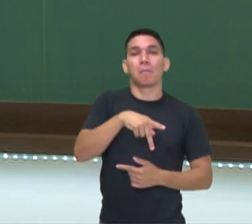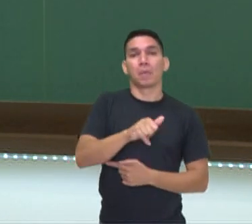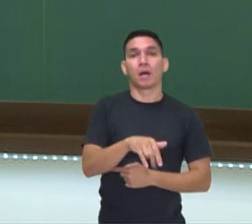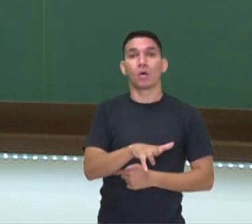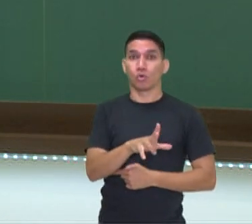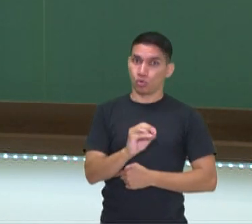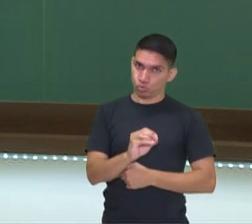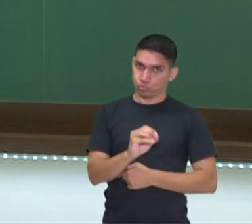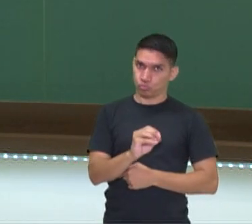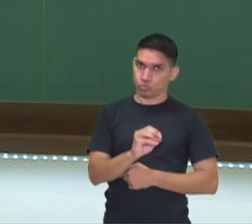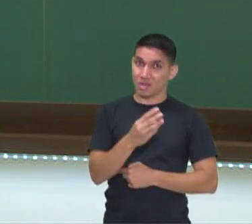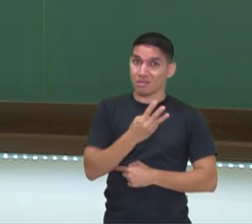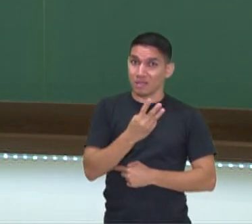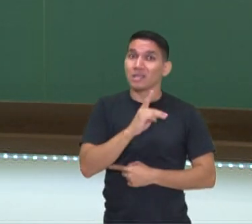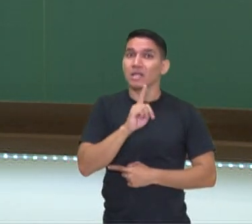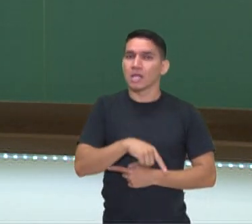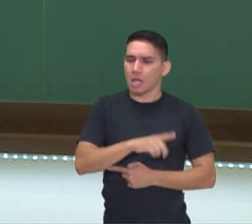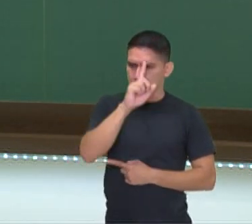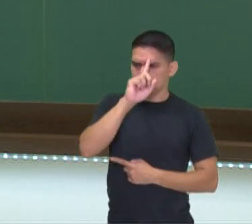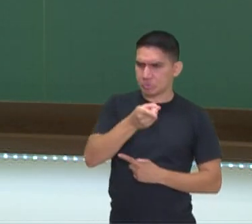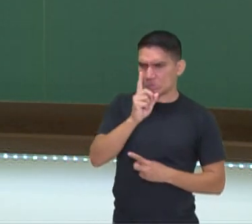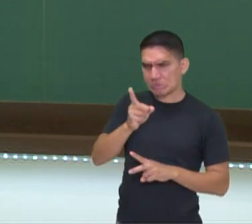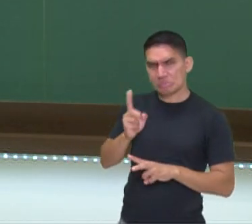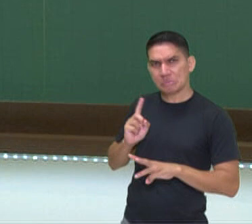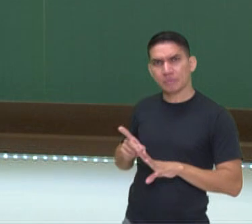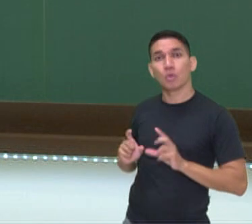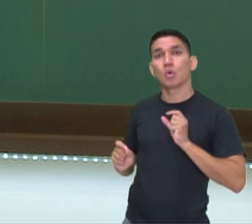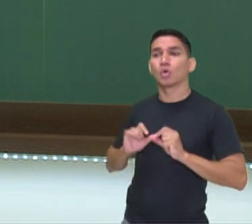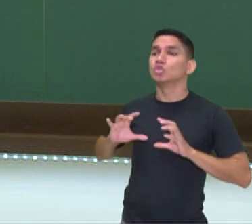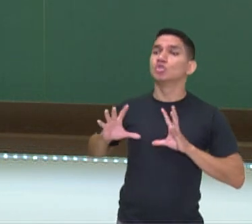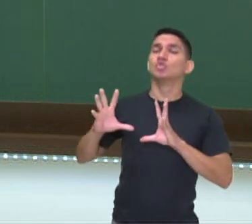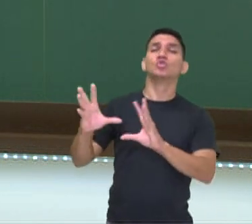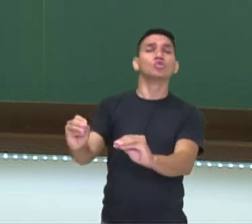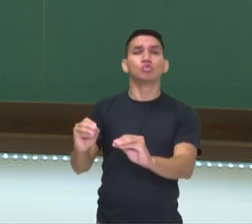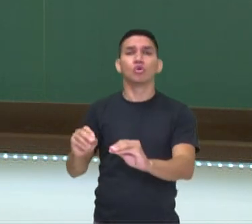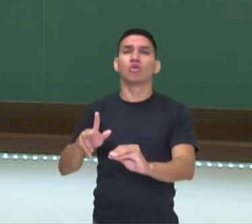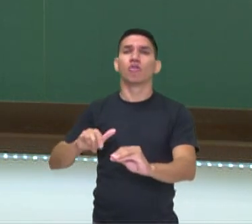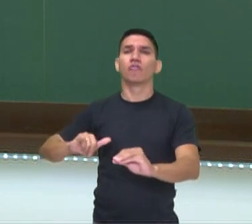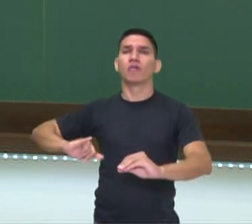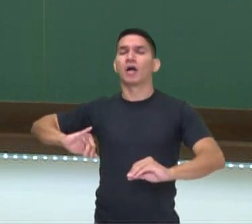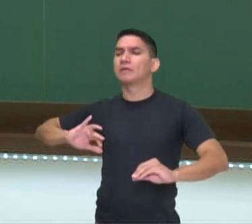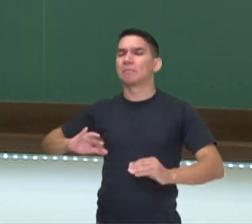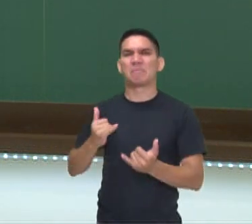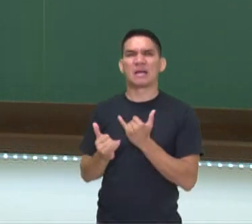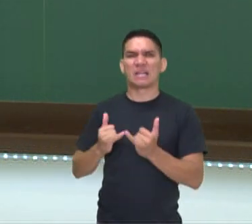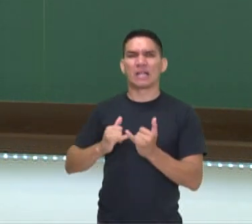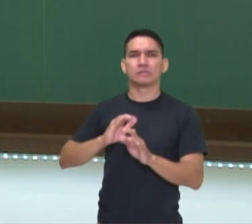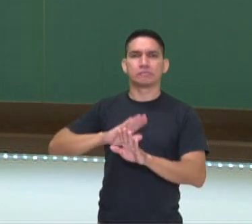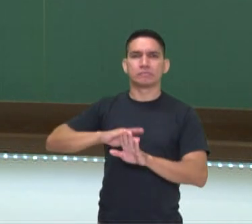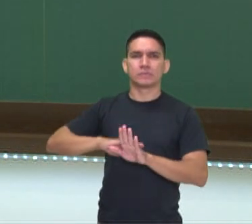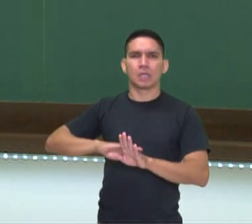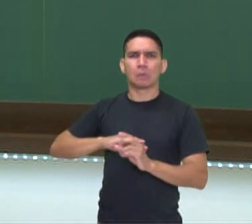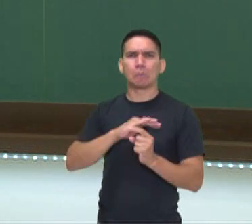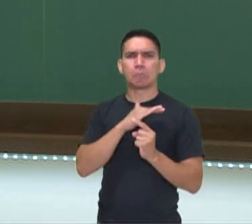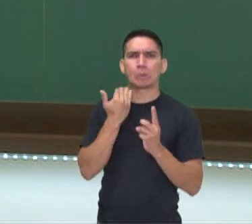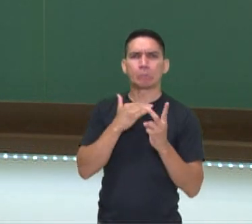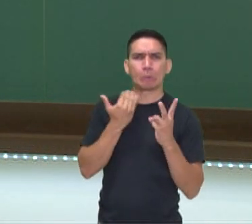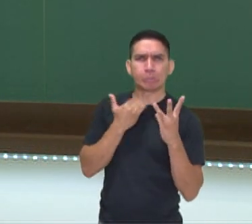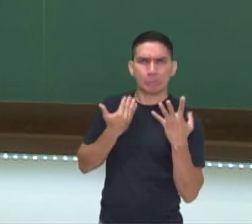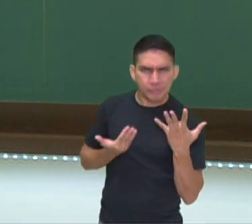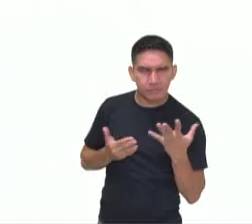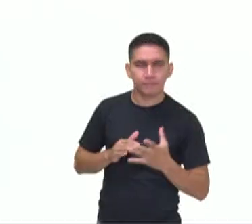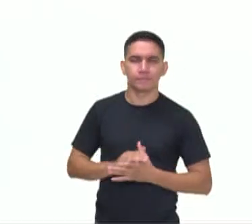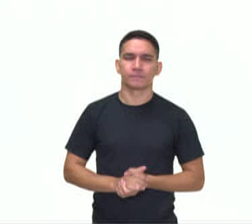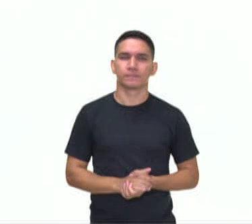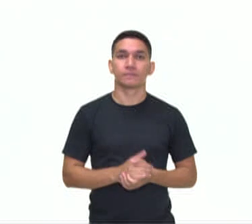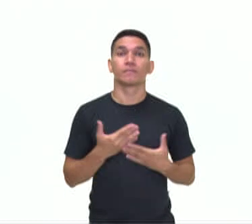inquisitor, e lá ele vai botar todo mundo a cabeça na bandeja, né? Então,